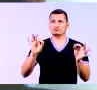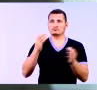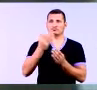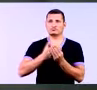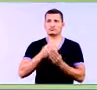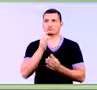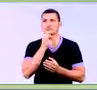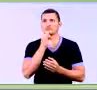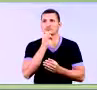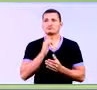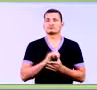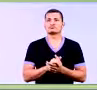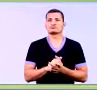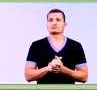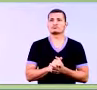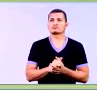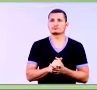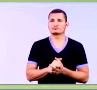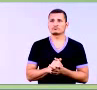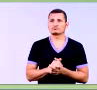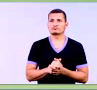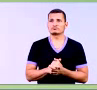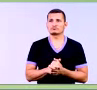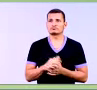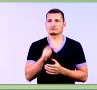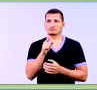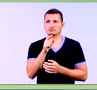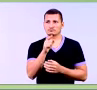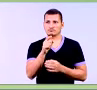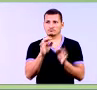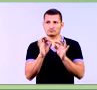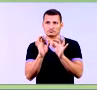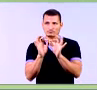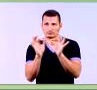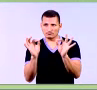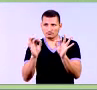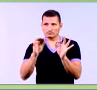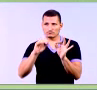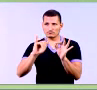exemplo, se este arquivo jQuery